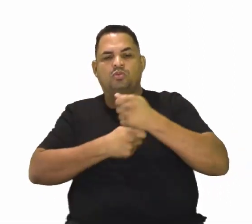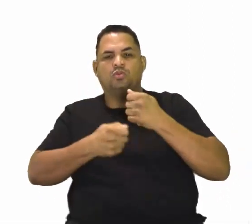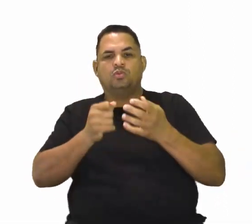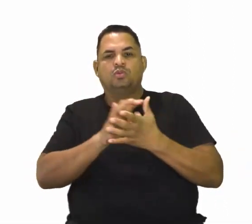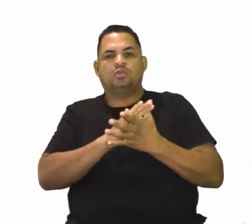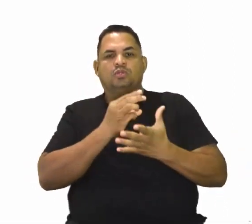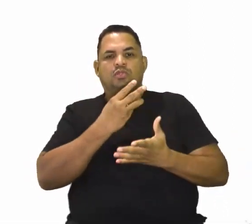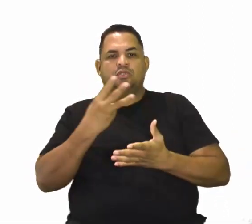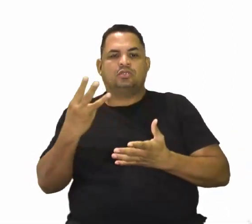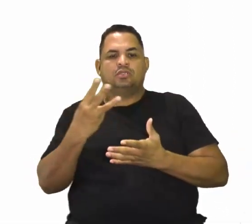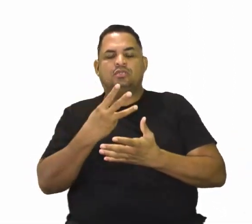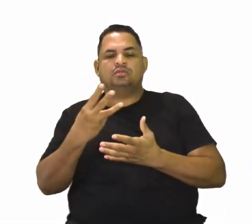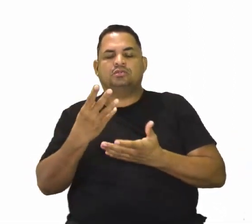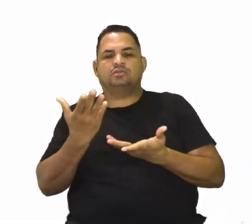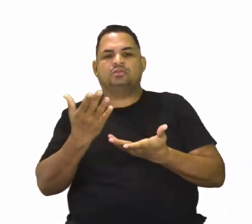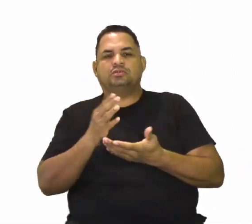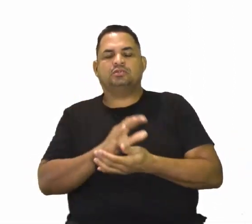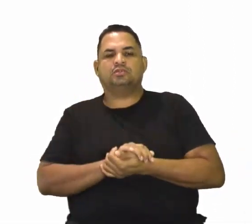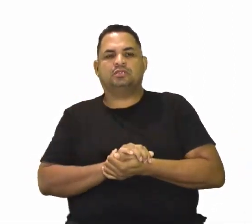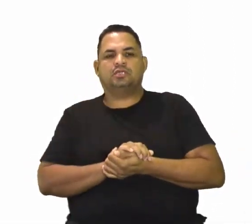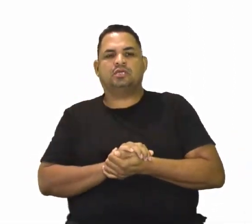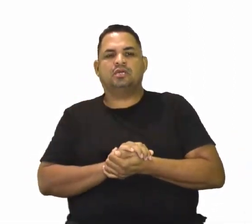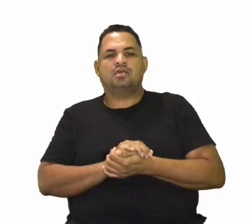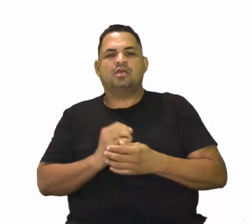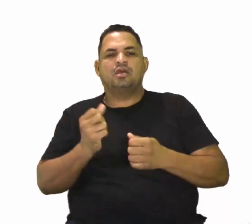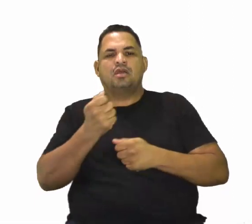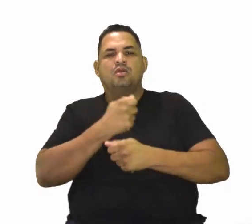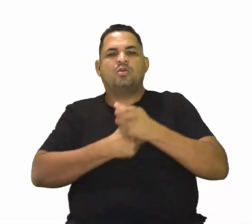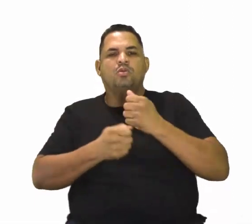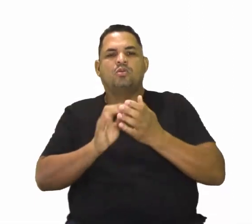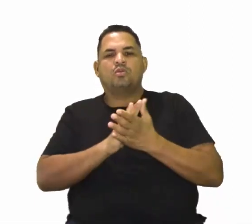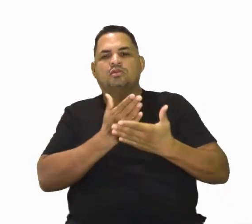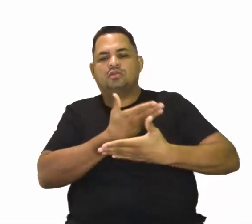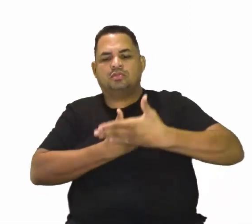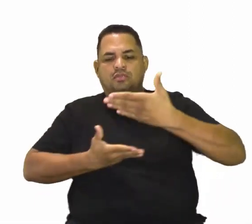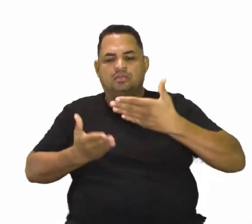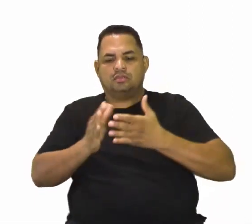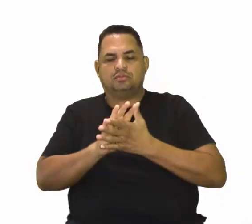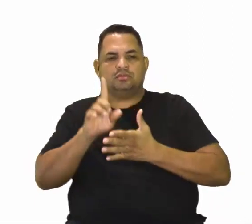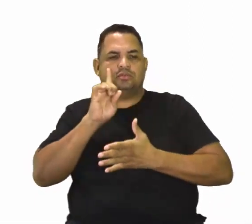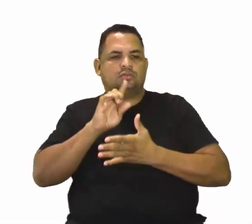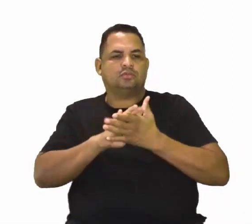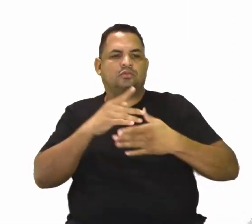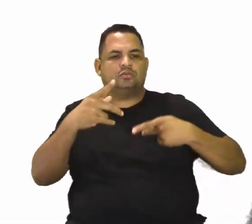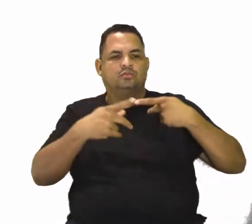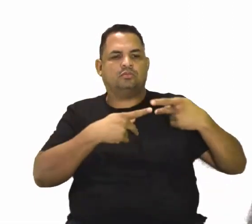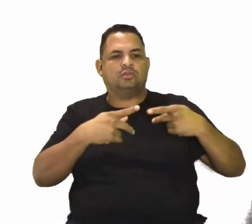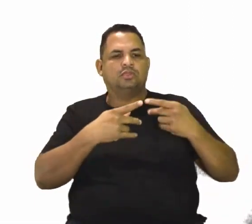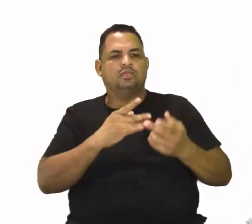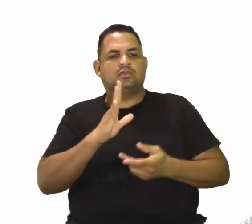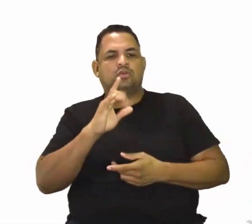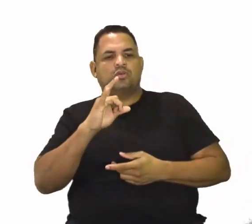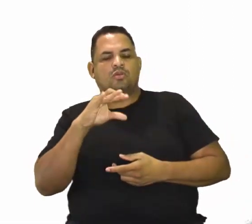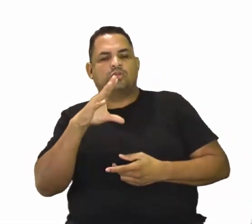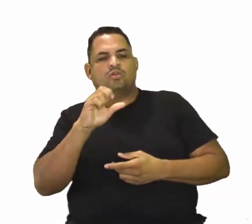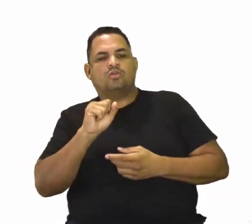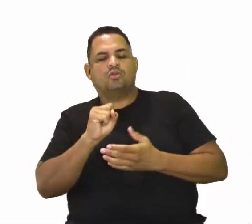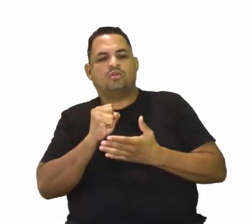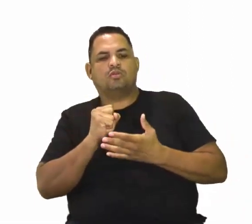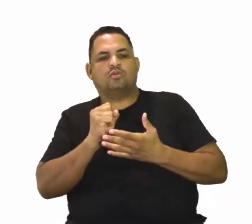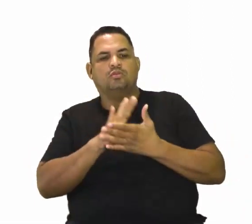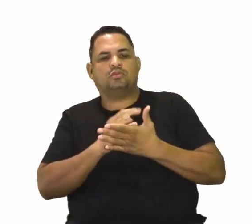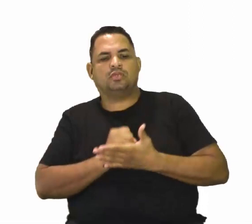na terceira economia do mundo. Essas relações entre os Estados Unidos e o Japão no Plano Colombo serviu